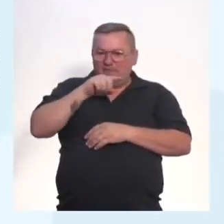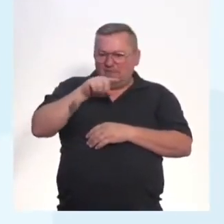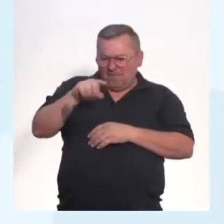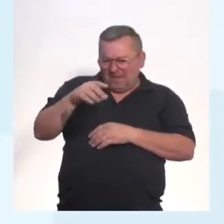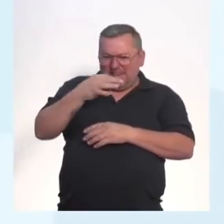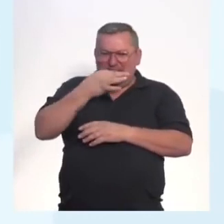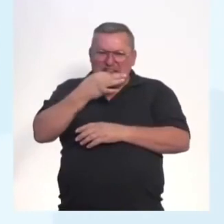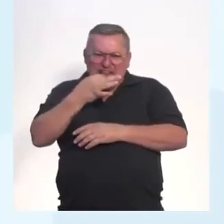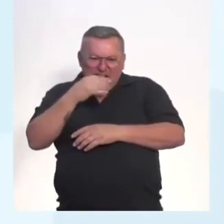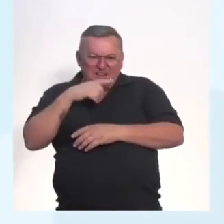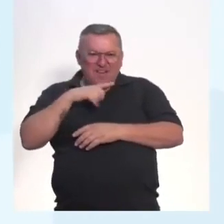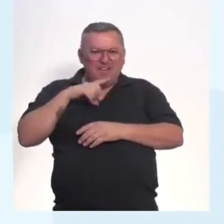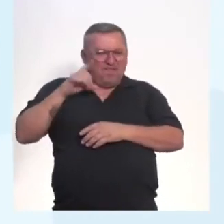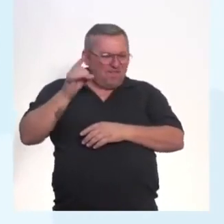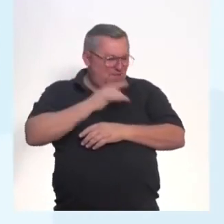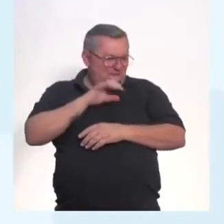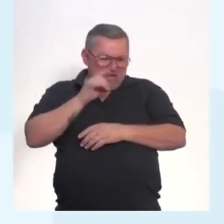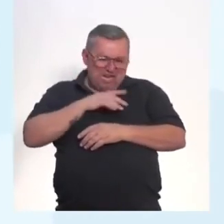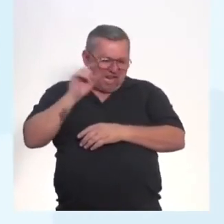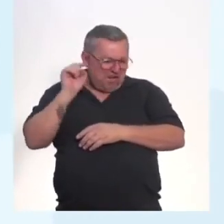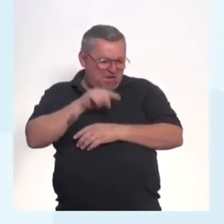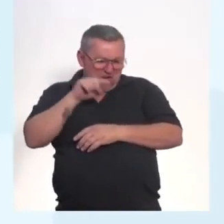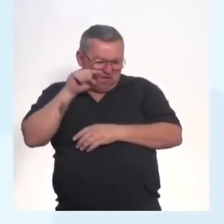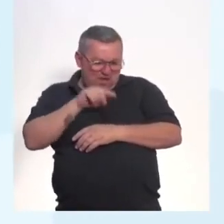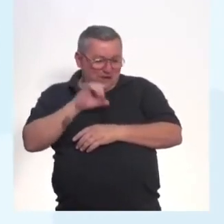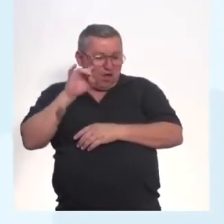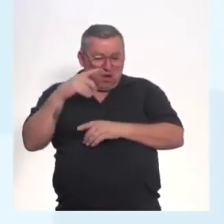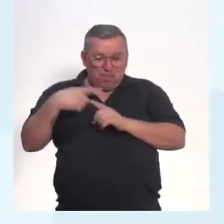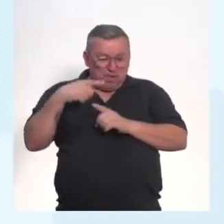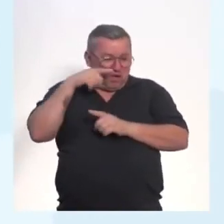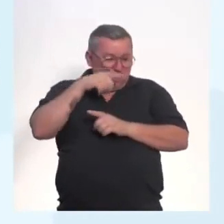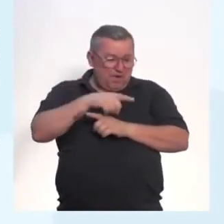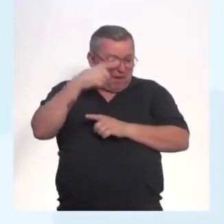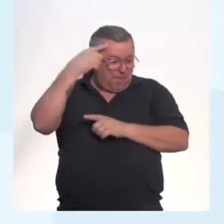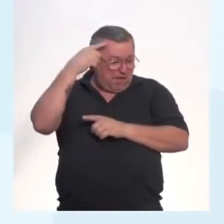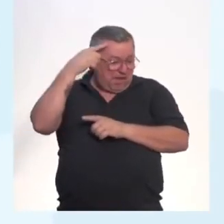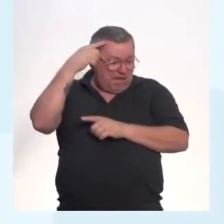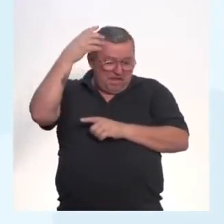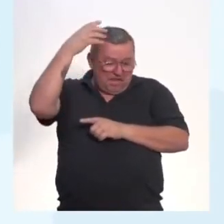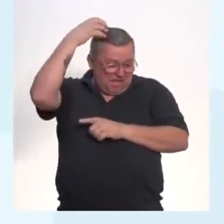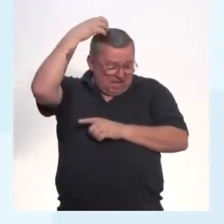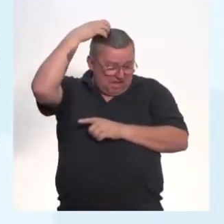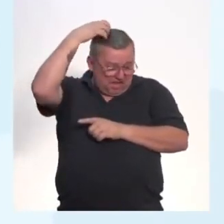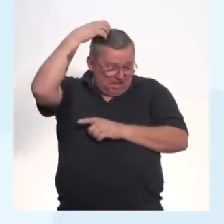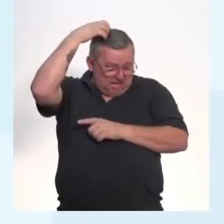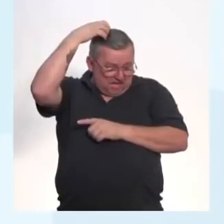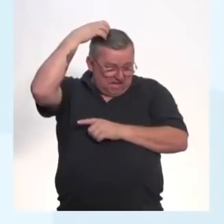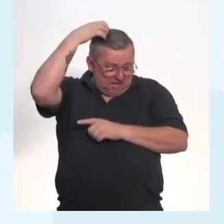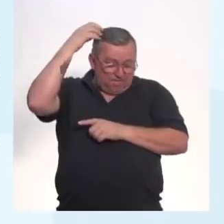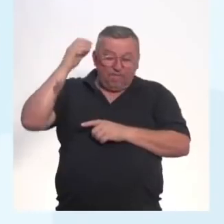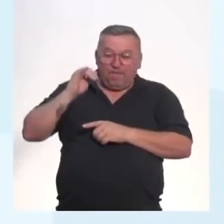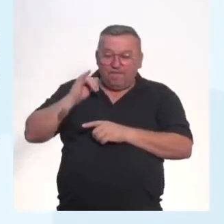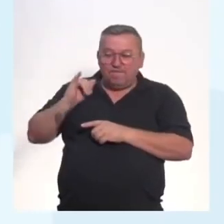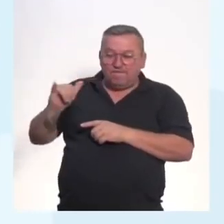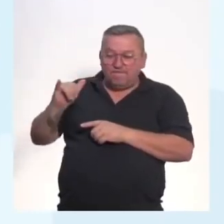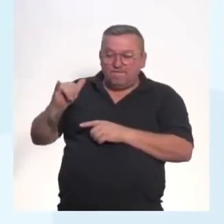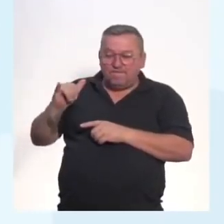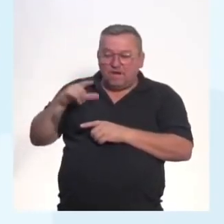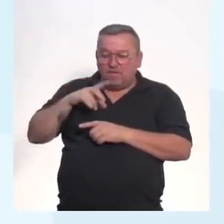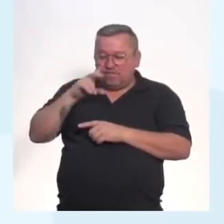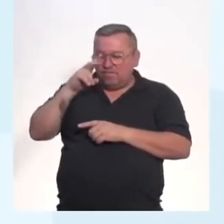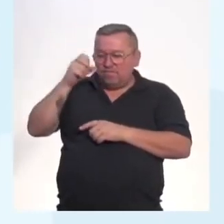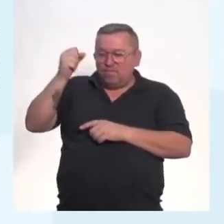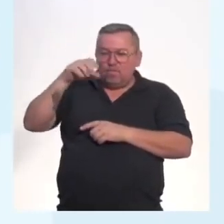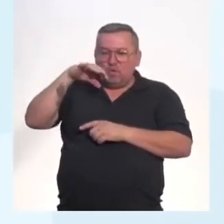tá achando que eu vou ficar com medo de você só porque você pensa que é rei? Disse ele altivo e em